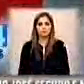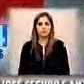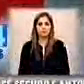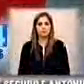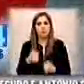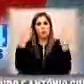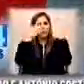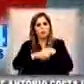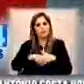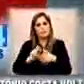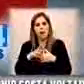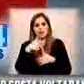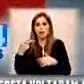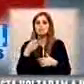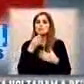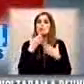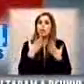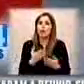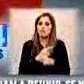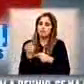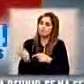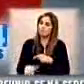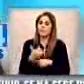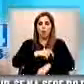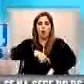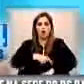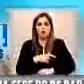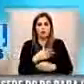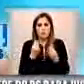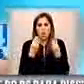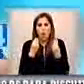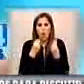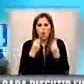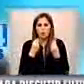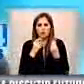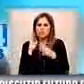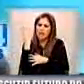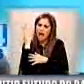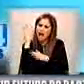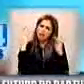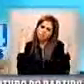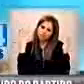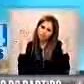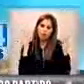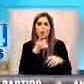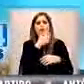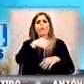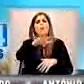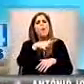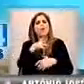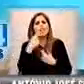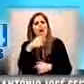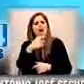Boa noite, Marta. Obrigada por ter vindo a este 24 Horas. São muitas árvores. Onde é que elas estão aqui na área metropolitana do Porto? Onde é que podemos ver já